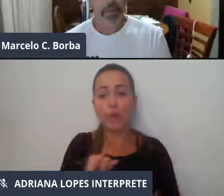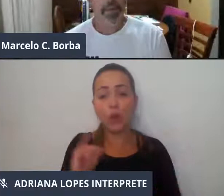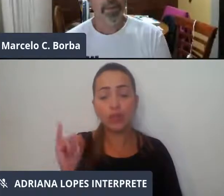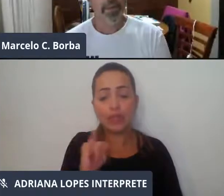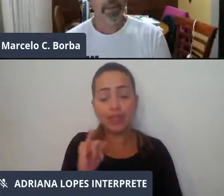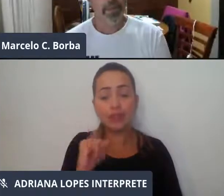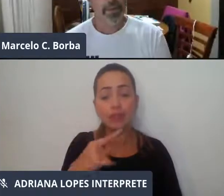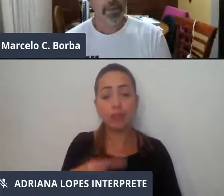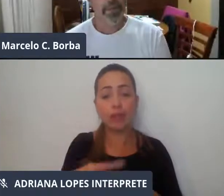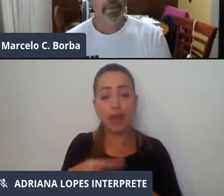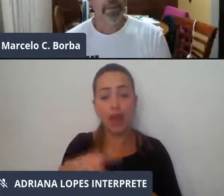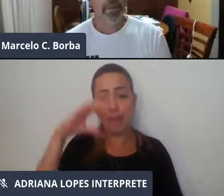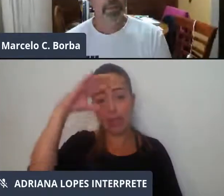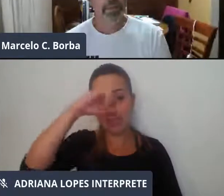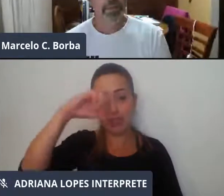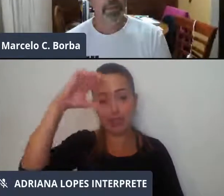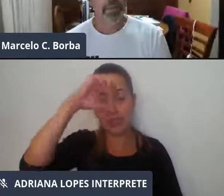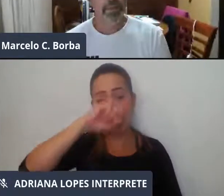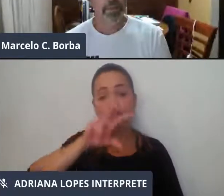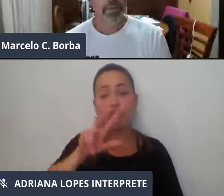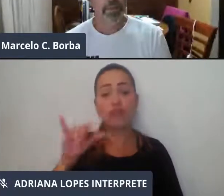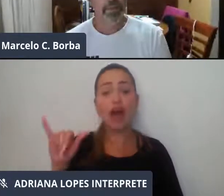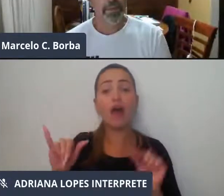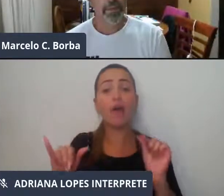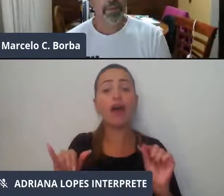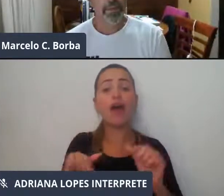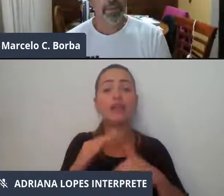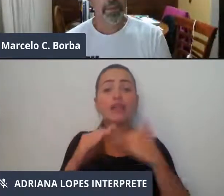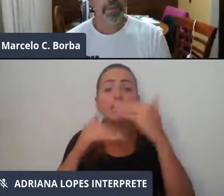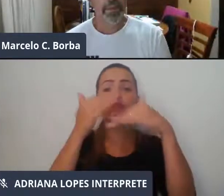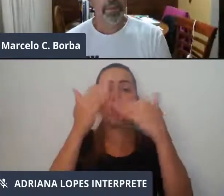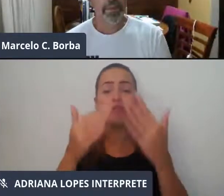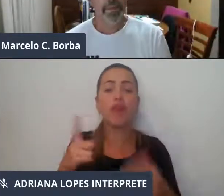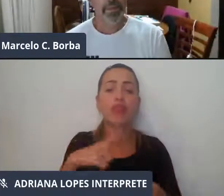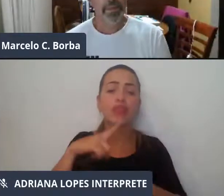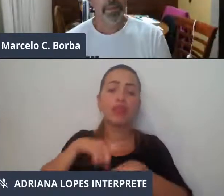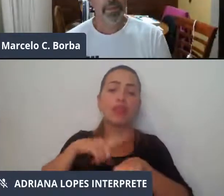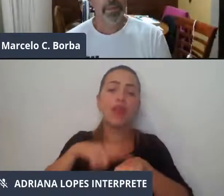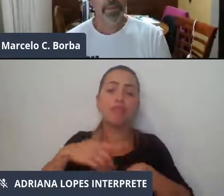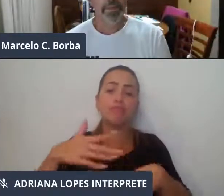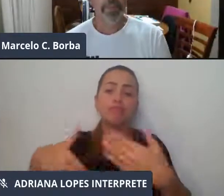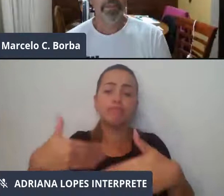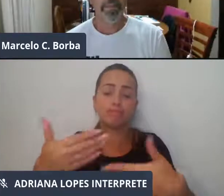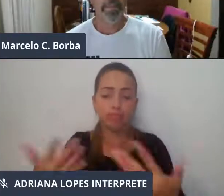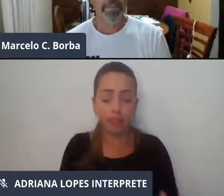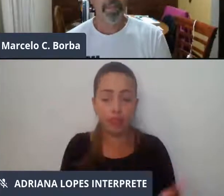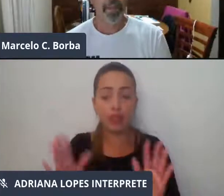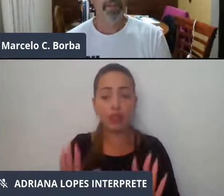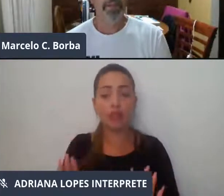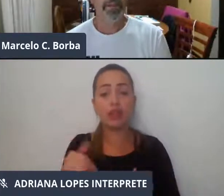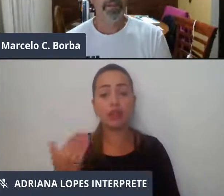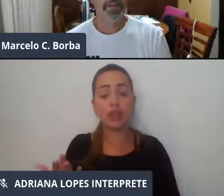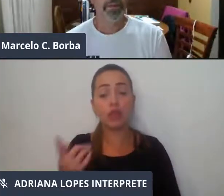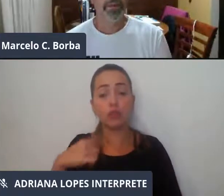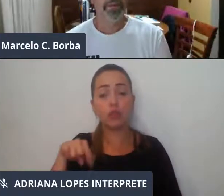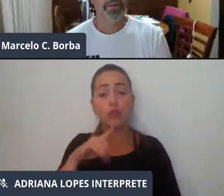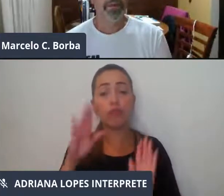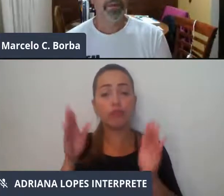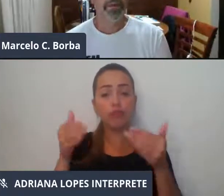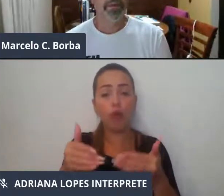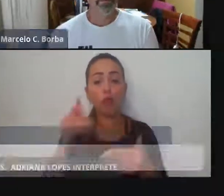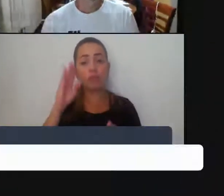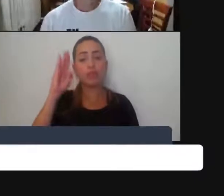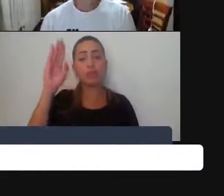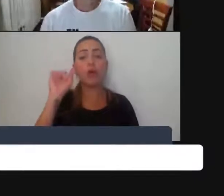essa aprendizagem, muitas vezes, ela vai se desenvolver ao longo do tempo. Então, o nosso foco é entender,